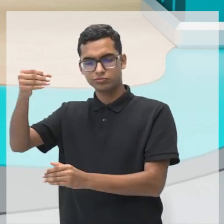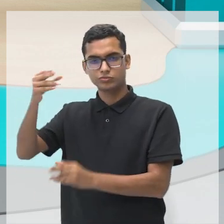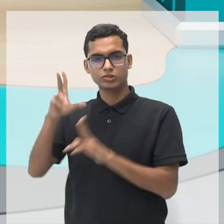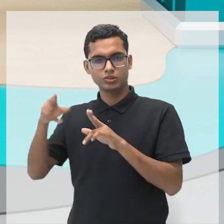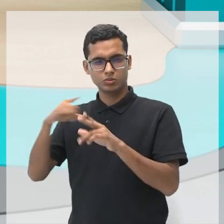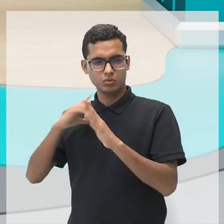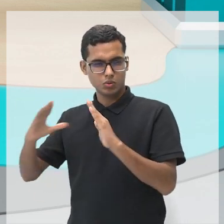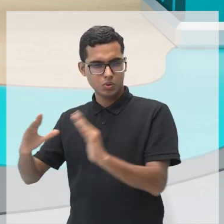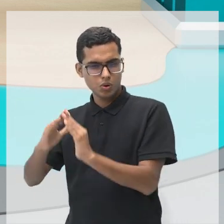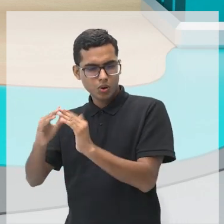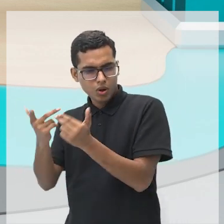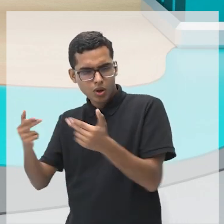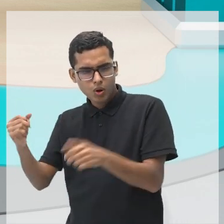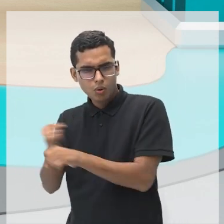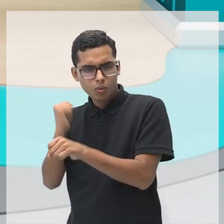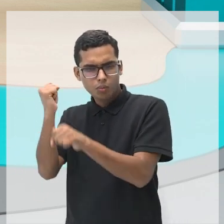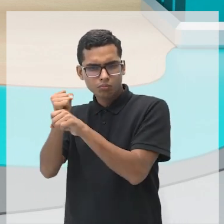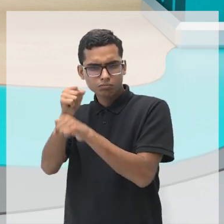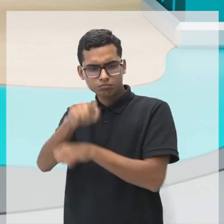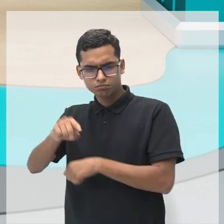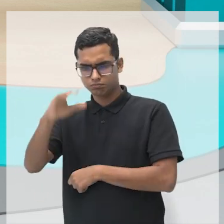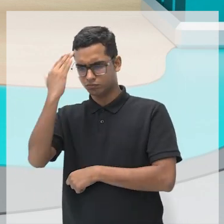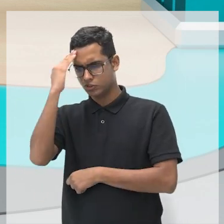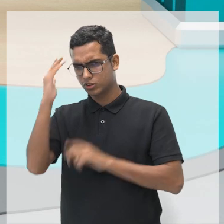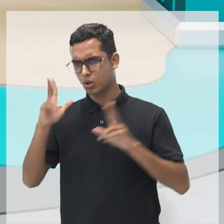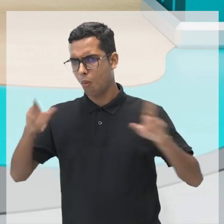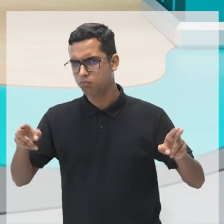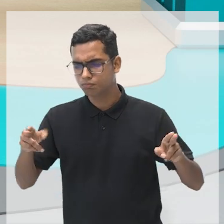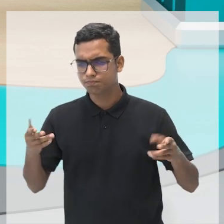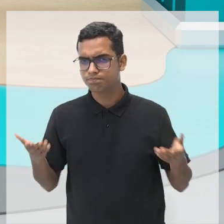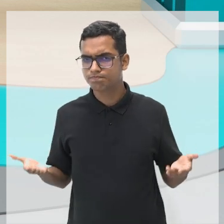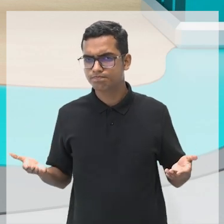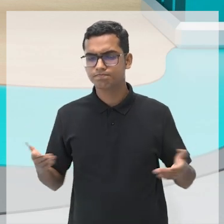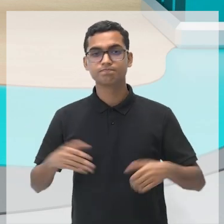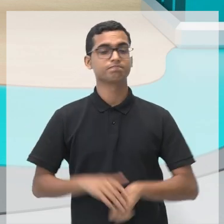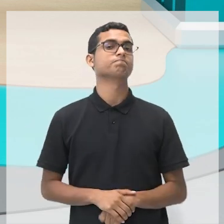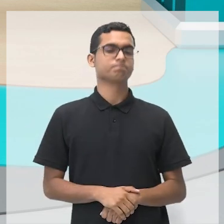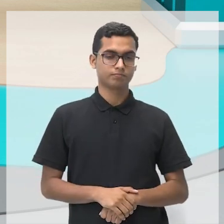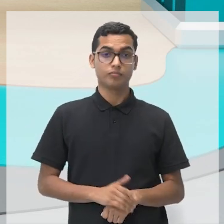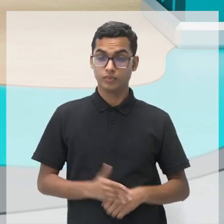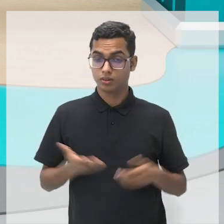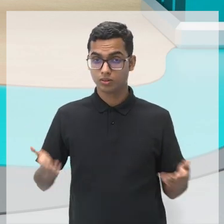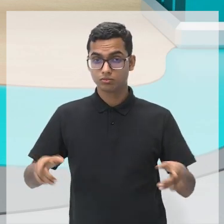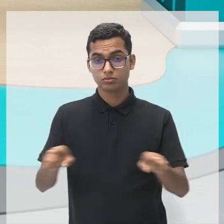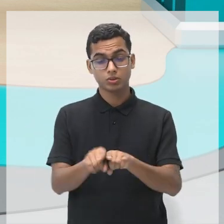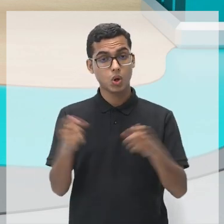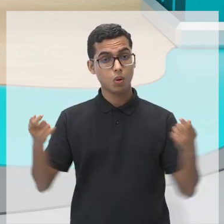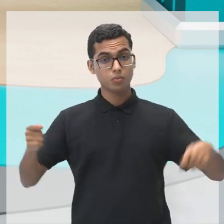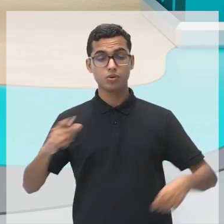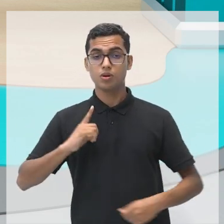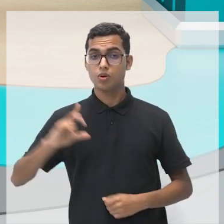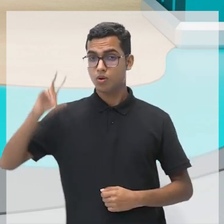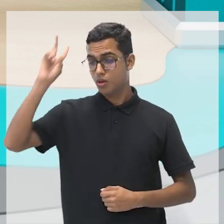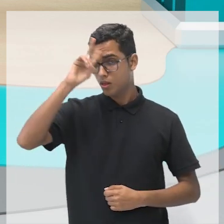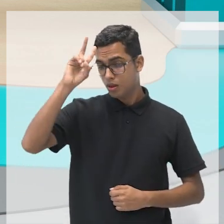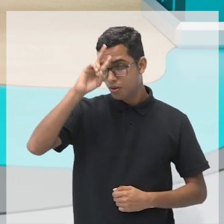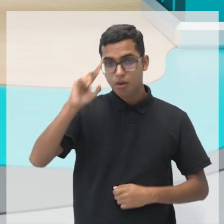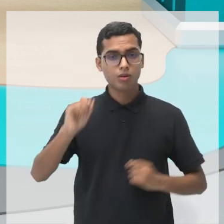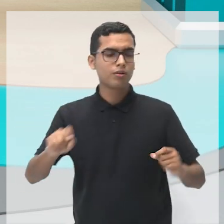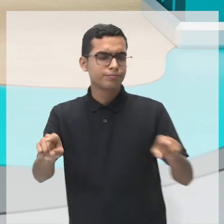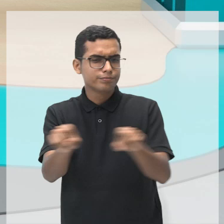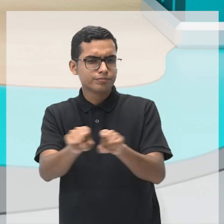na estrutura da construção civil? Será que é a mesma coisa? Mas a gente pode lembrar, né? Pode